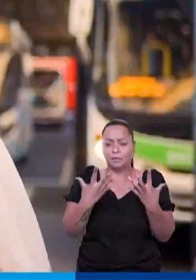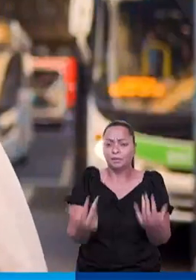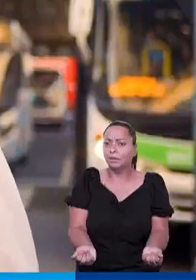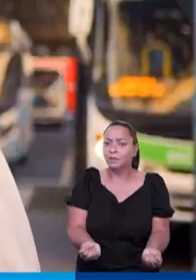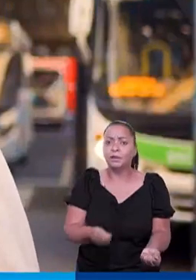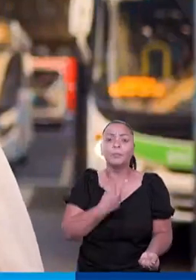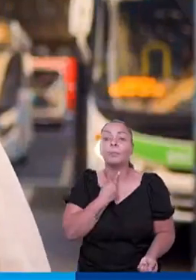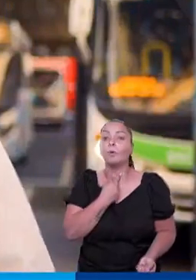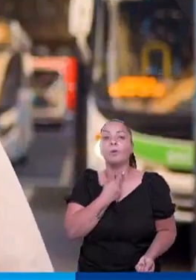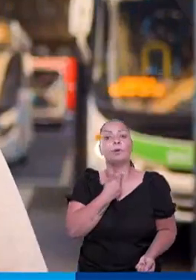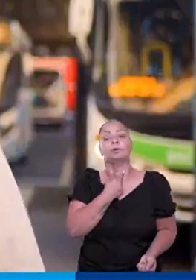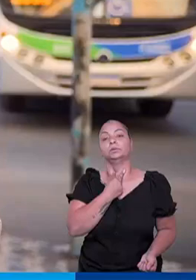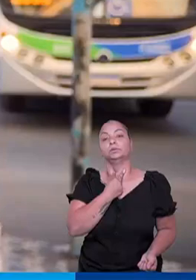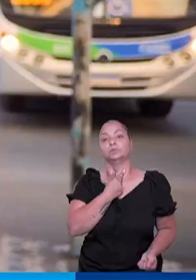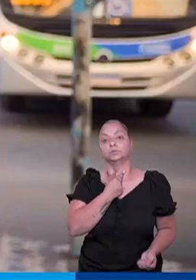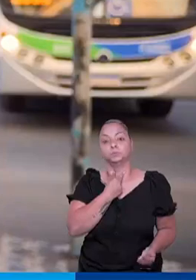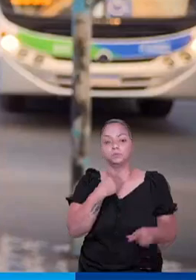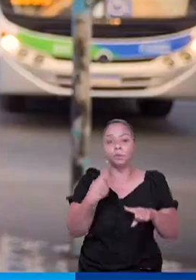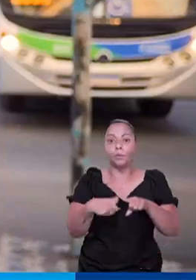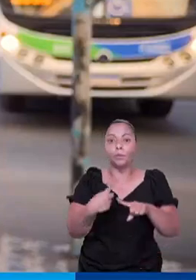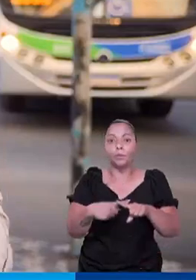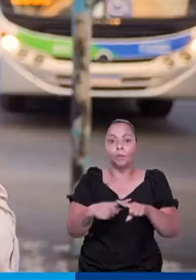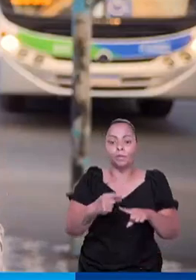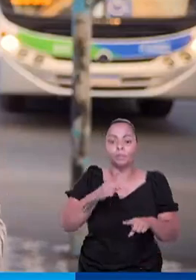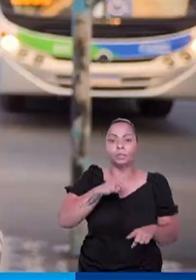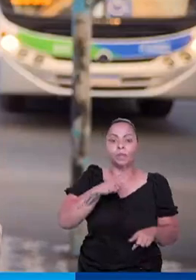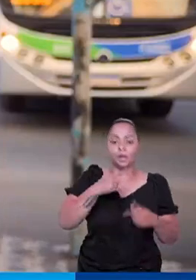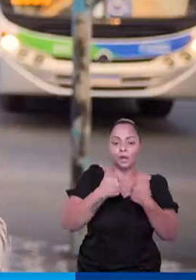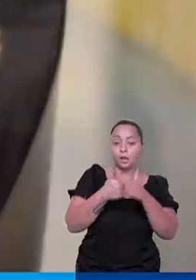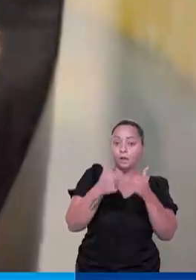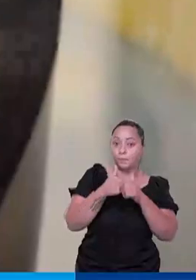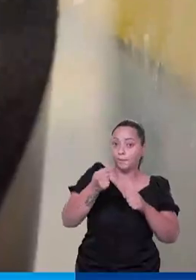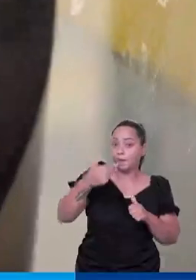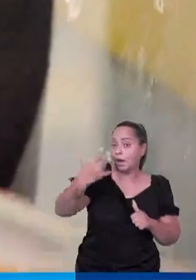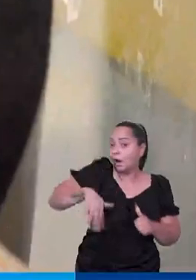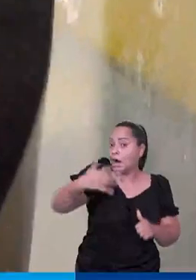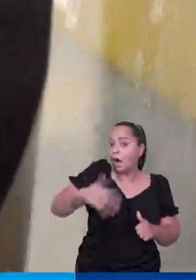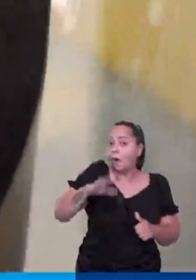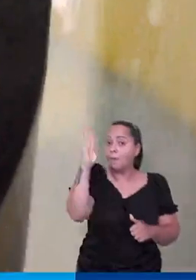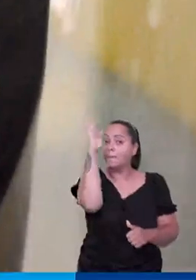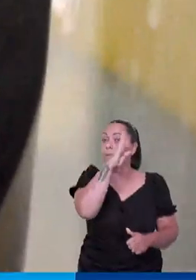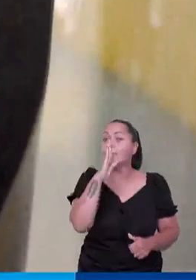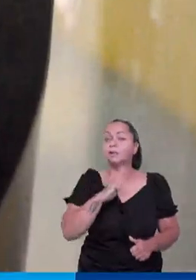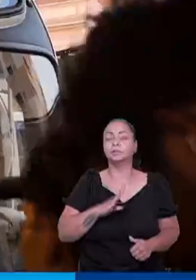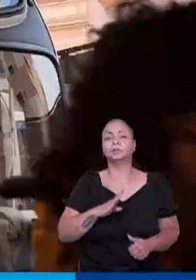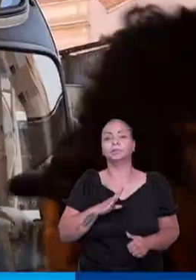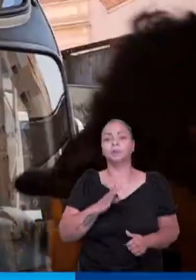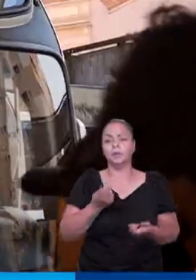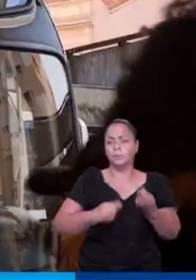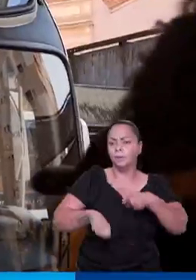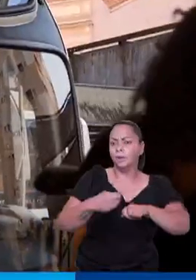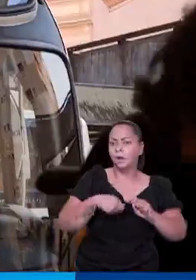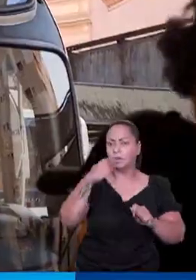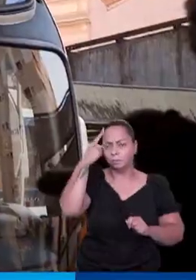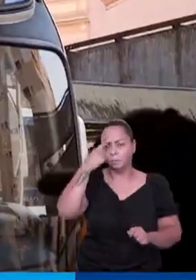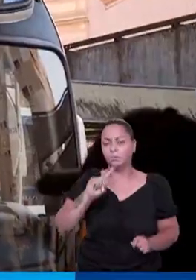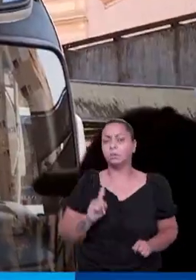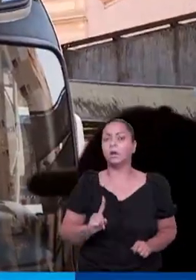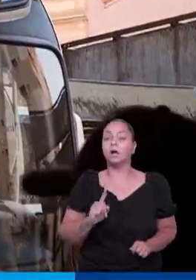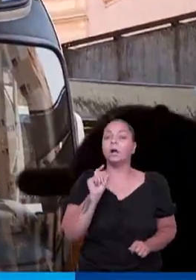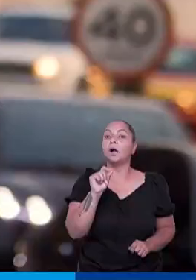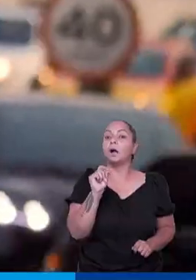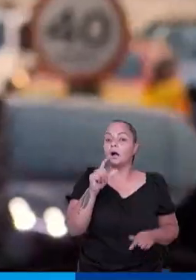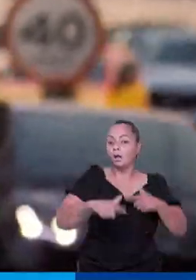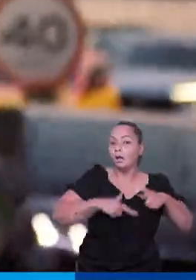Pessoal, isso é inaceitável, né? Como se não bastasse uma das passagens mais caras do Brasil, as últimas administrações, pelo jeito,